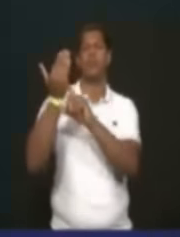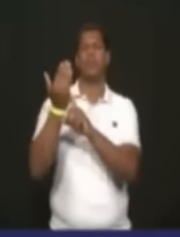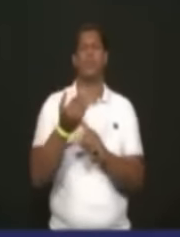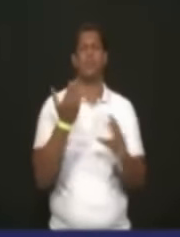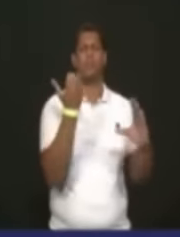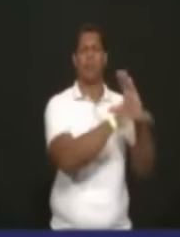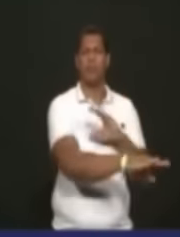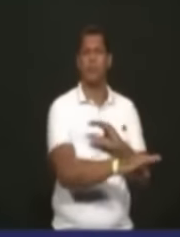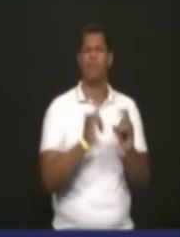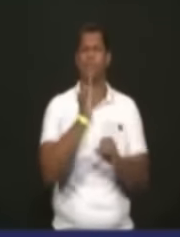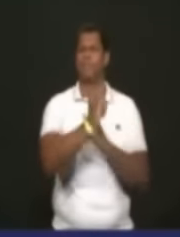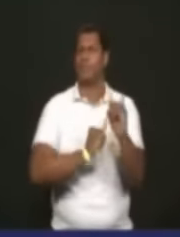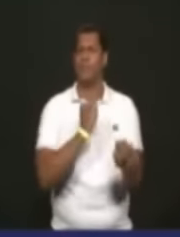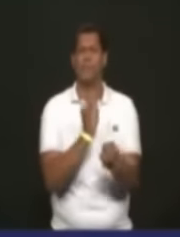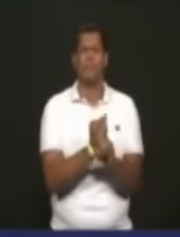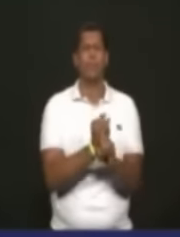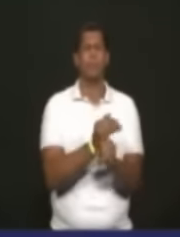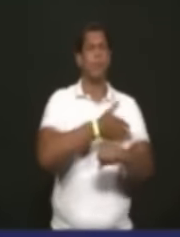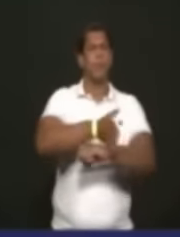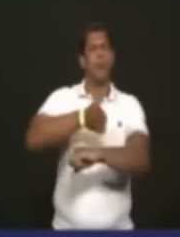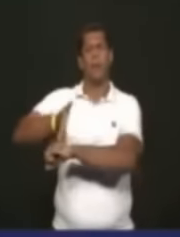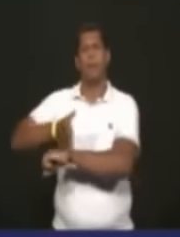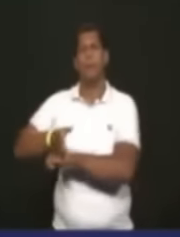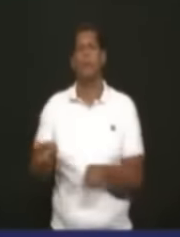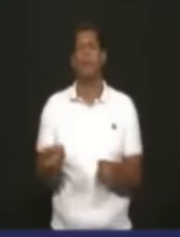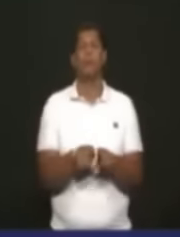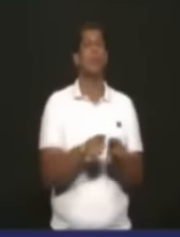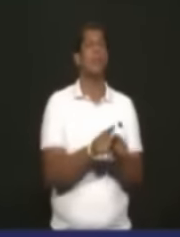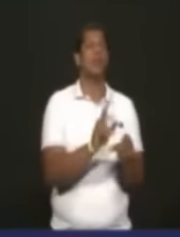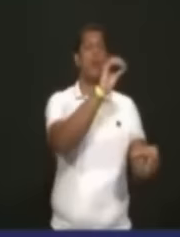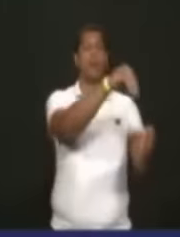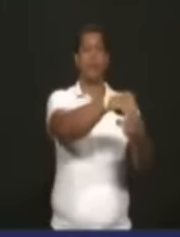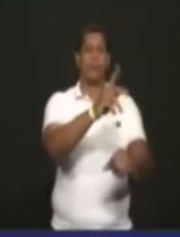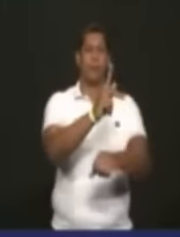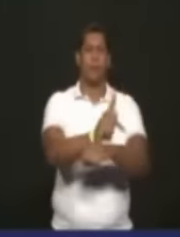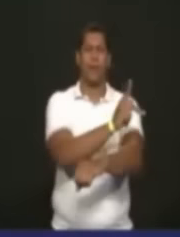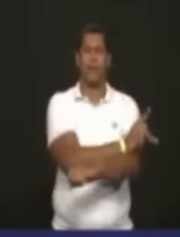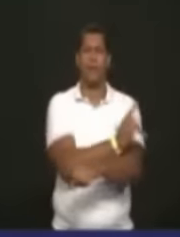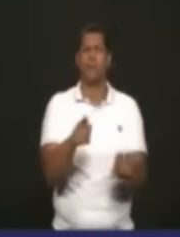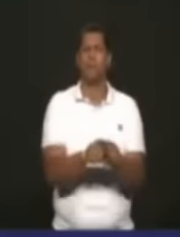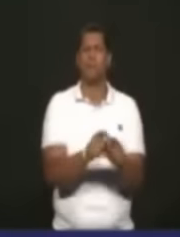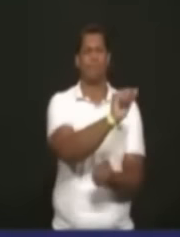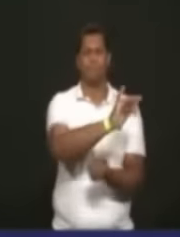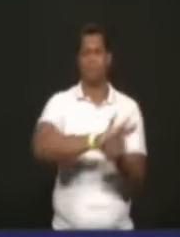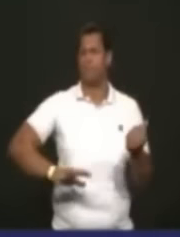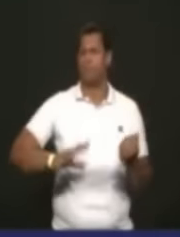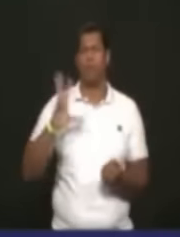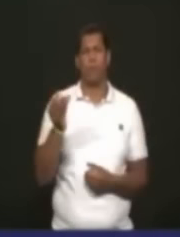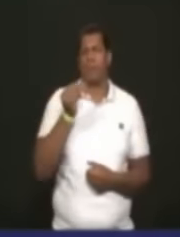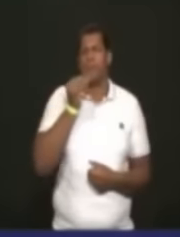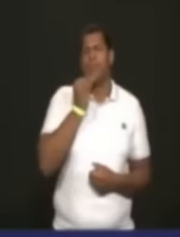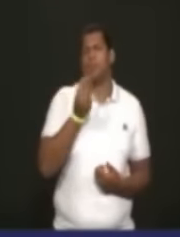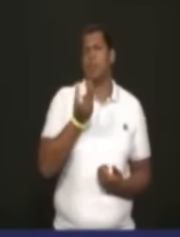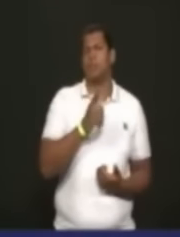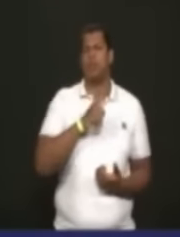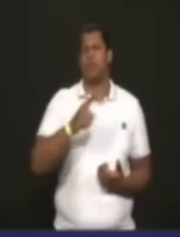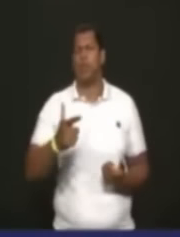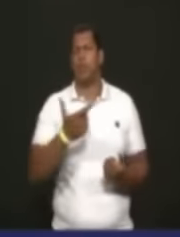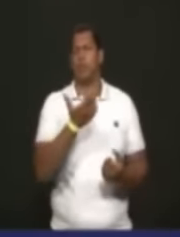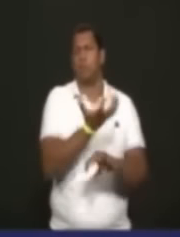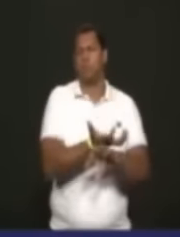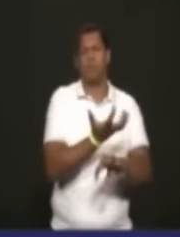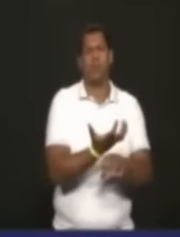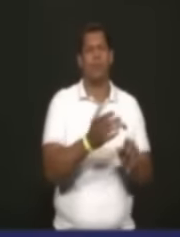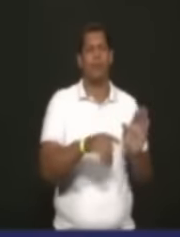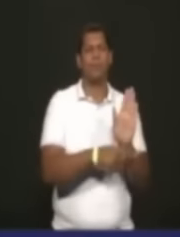de internet. Esses tablets contêm conteúdo pedagógico para poder fazer as atividades, então, obviamente, é um material importante